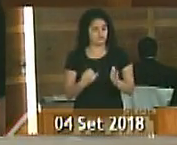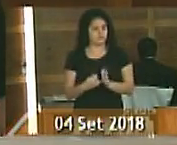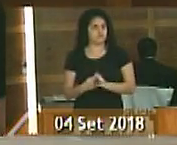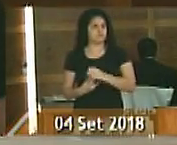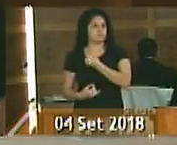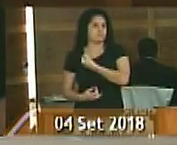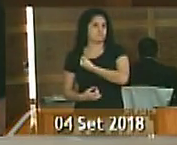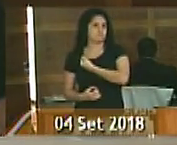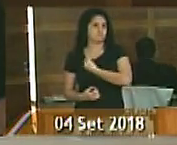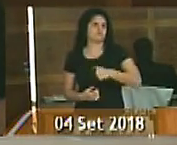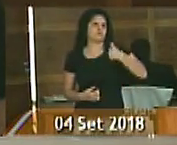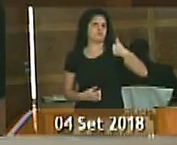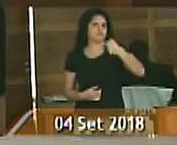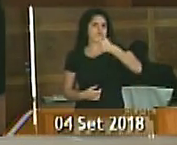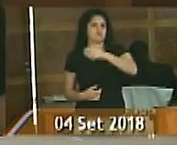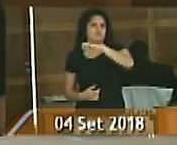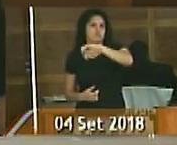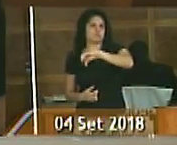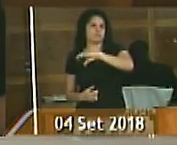de número